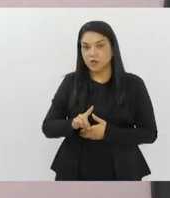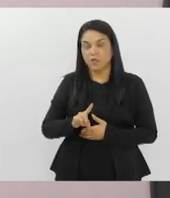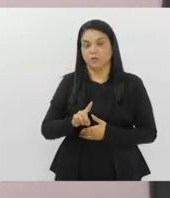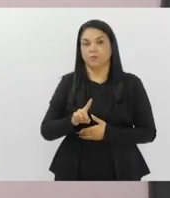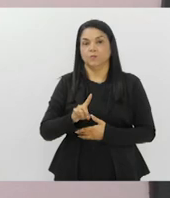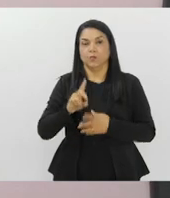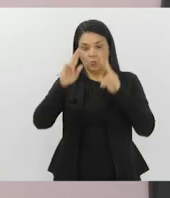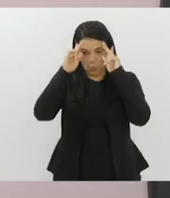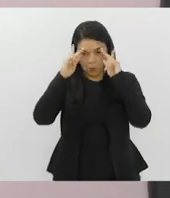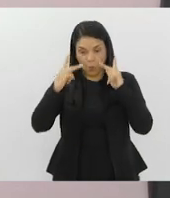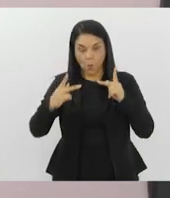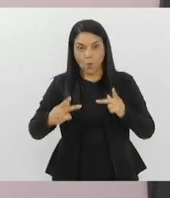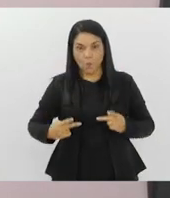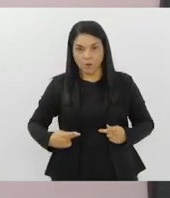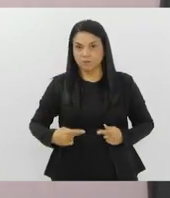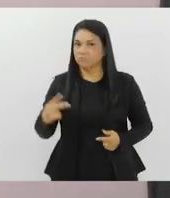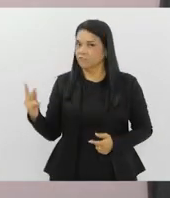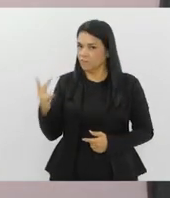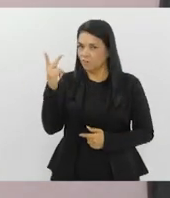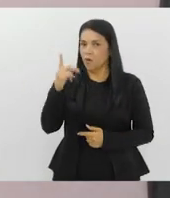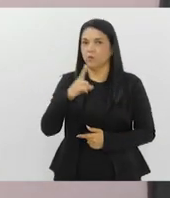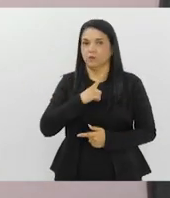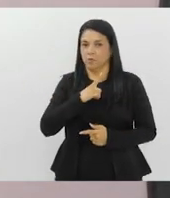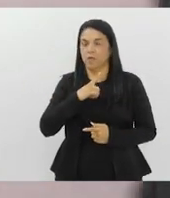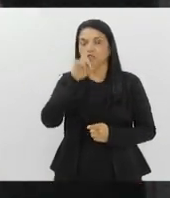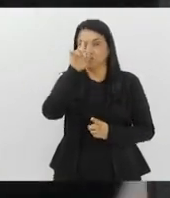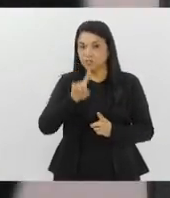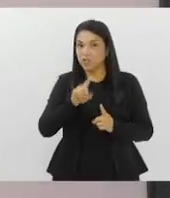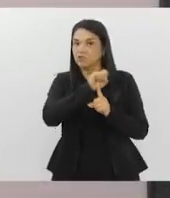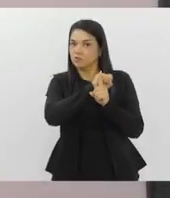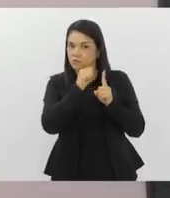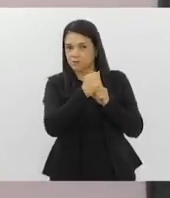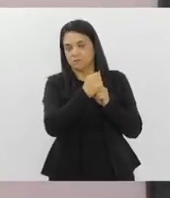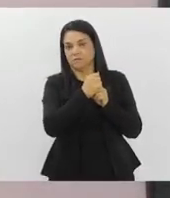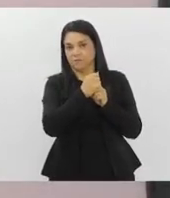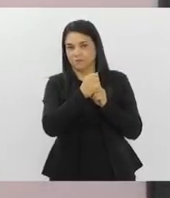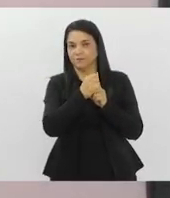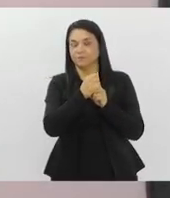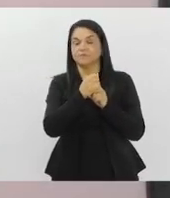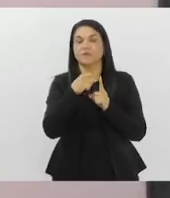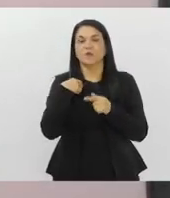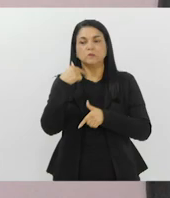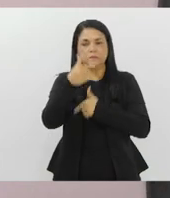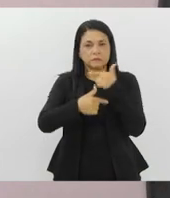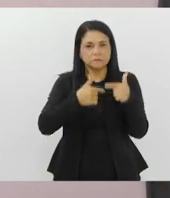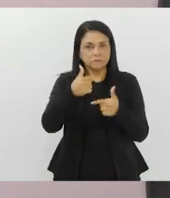tem valor humano e um direito social. Eu